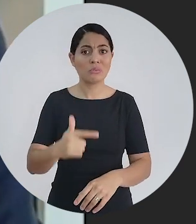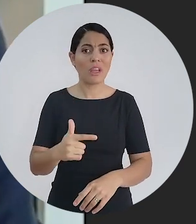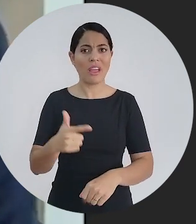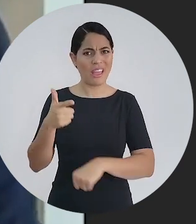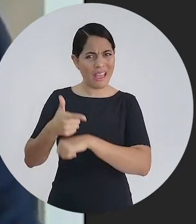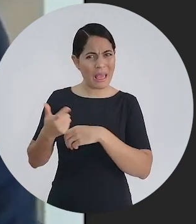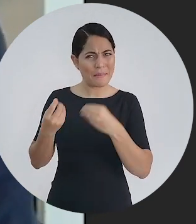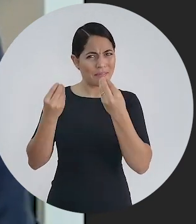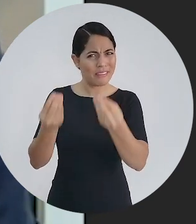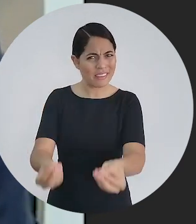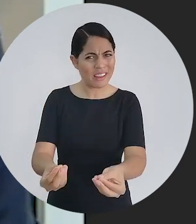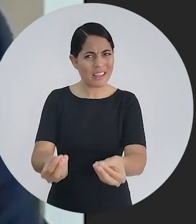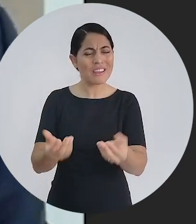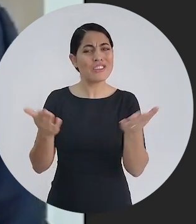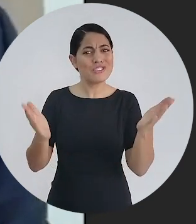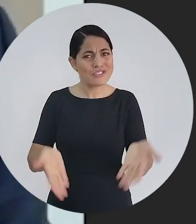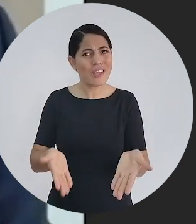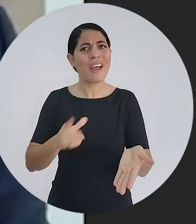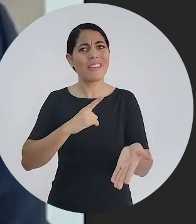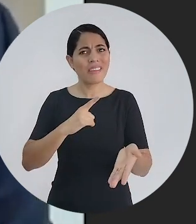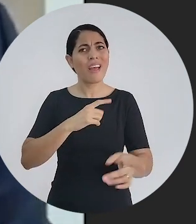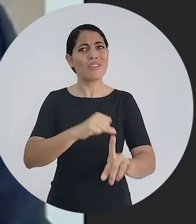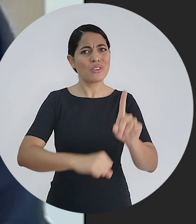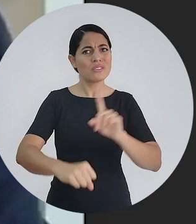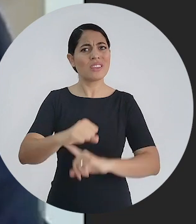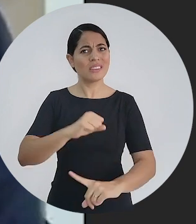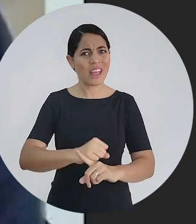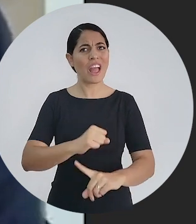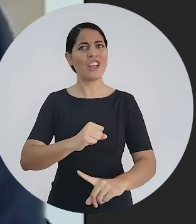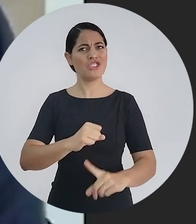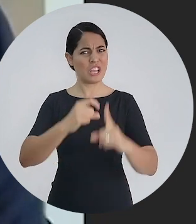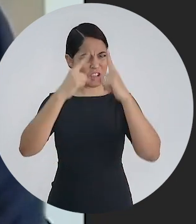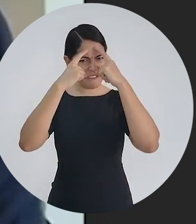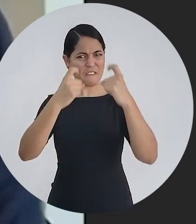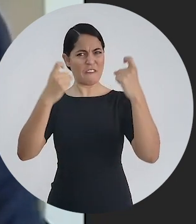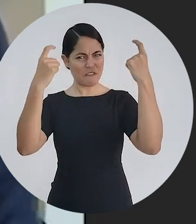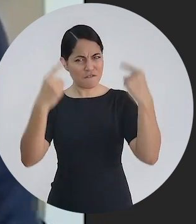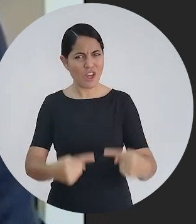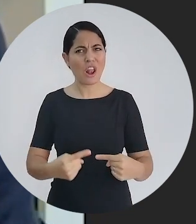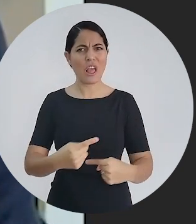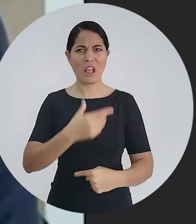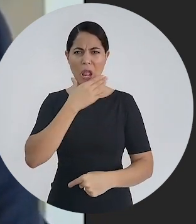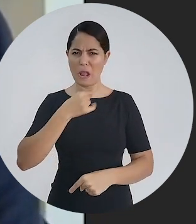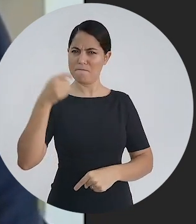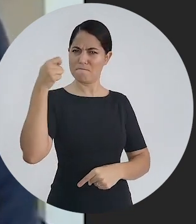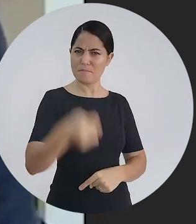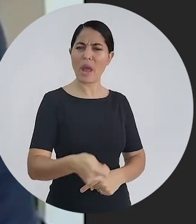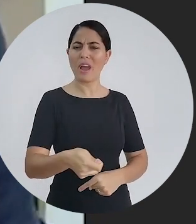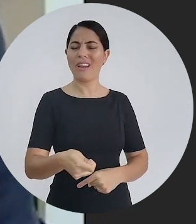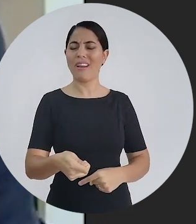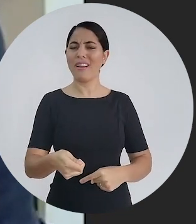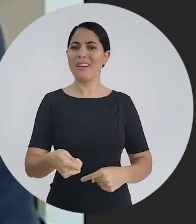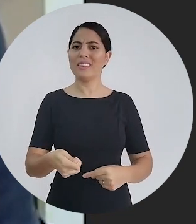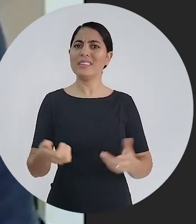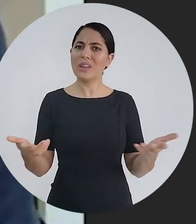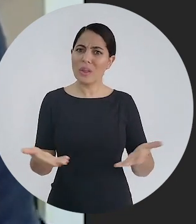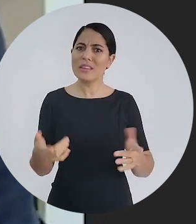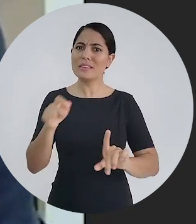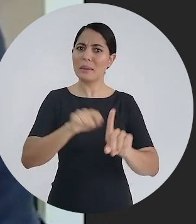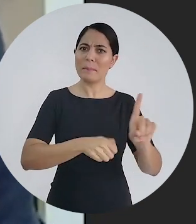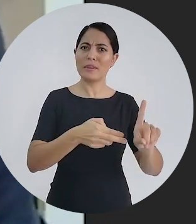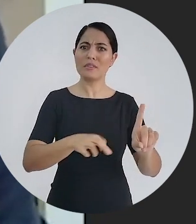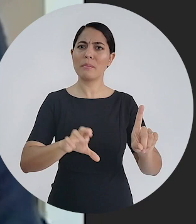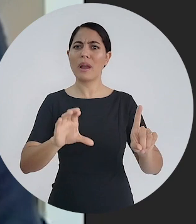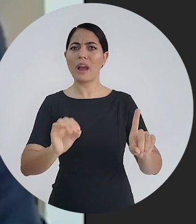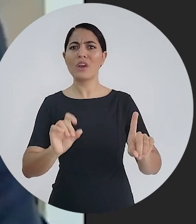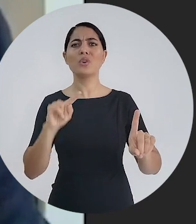uma sociedade já violenta, machista. É óbvio que há, no mês da mulher, que se olhar o machismo que há nesse